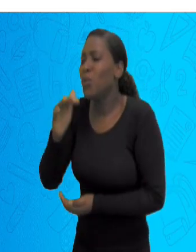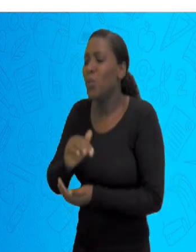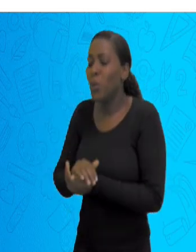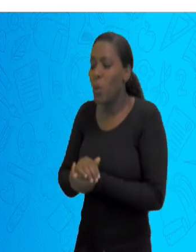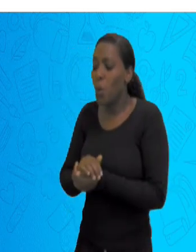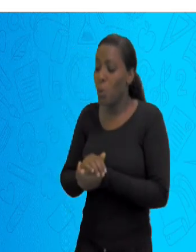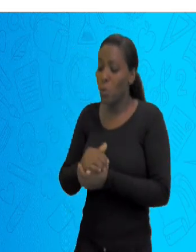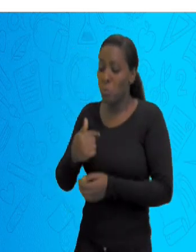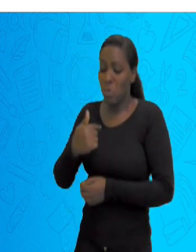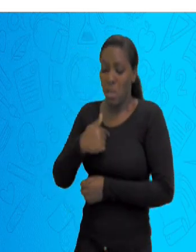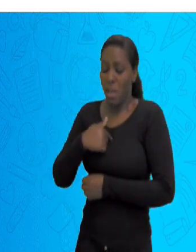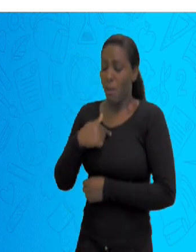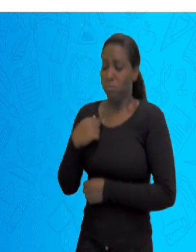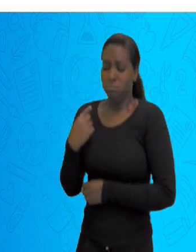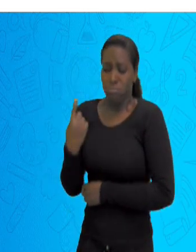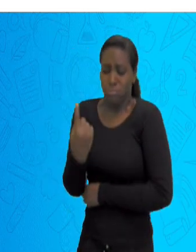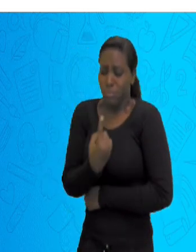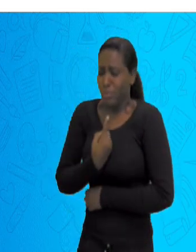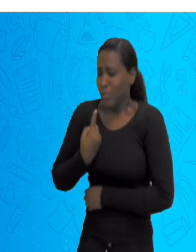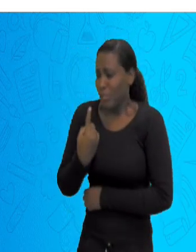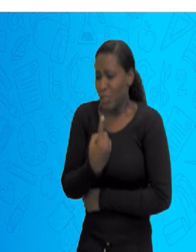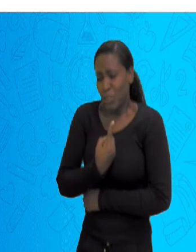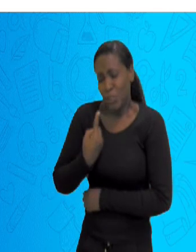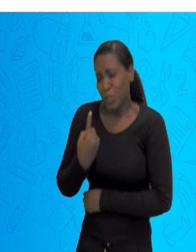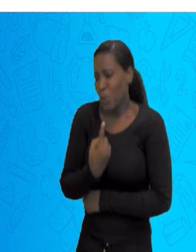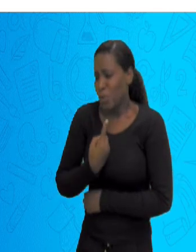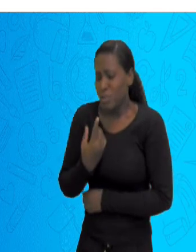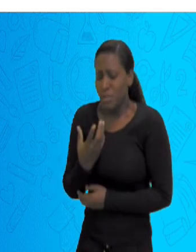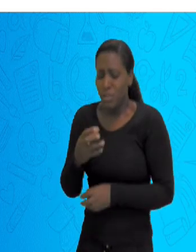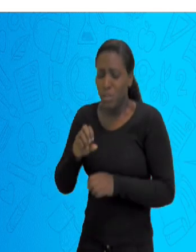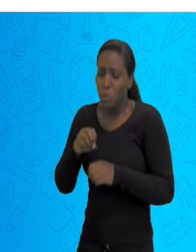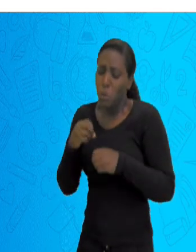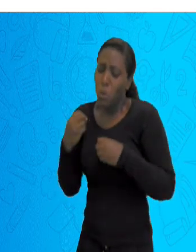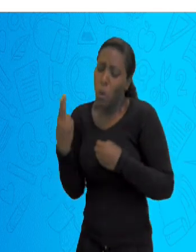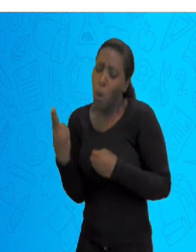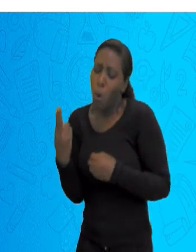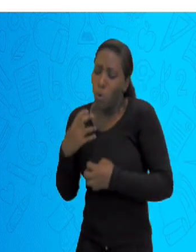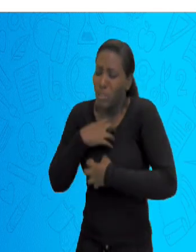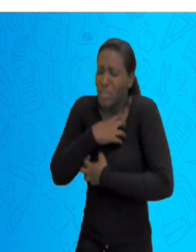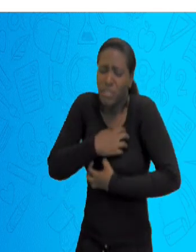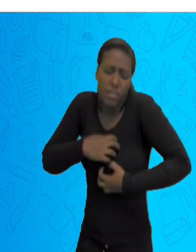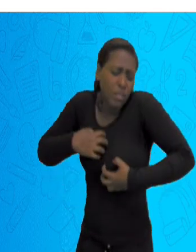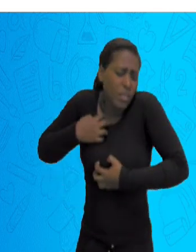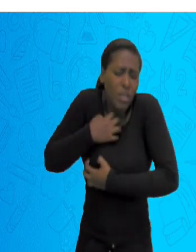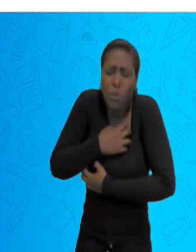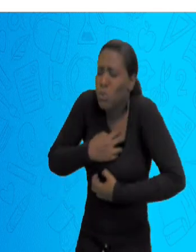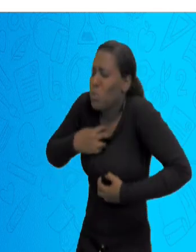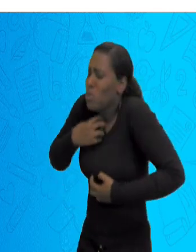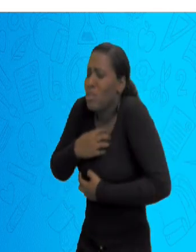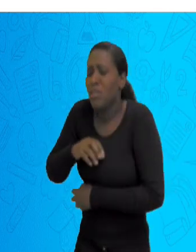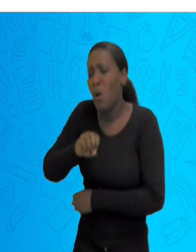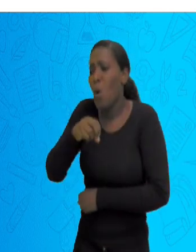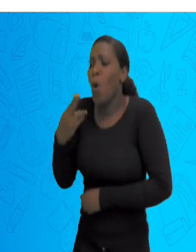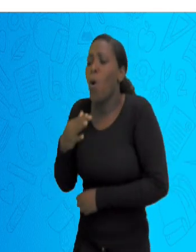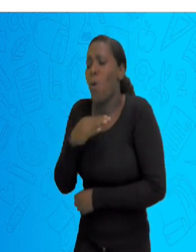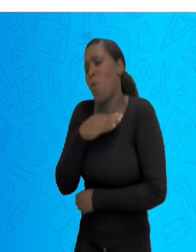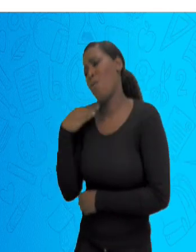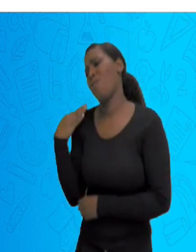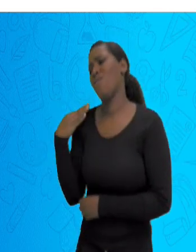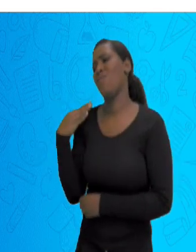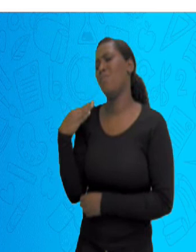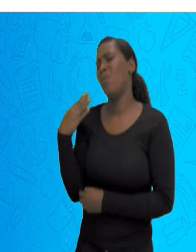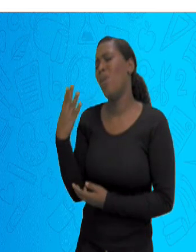assim, quando mais tarde me procure, quem sabe a morte, angústia de quem